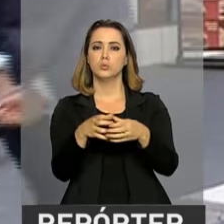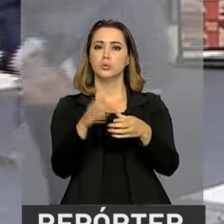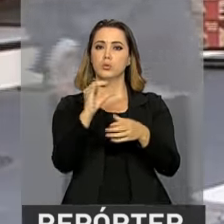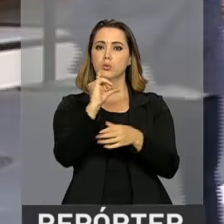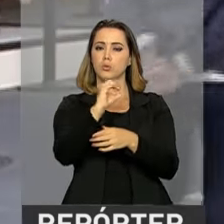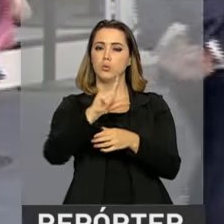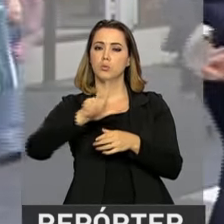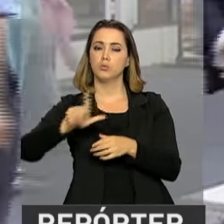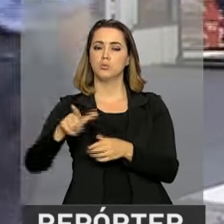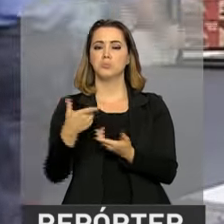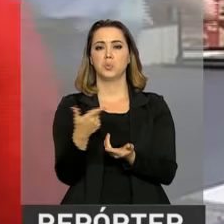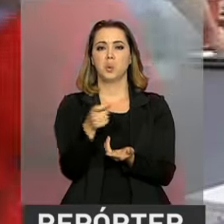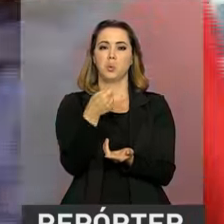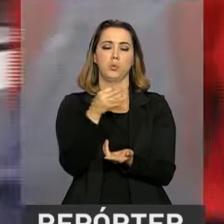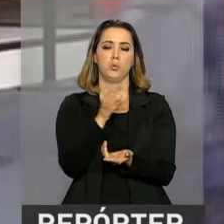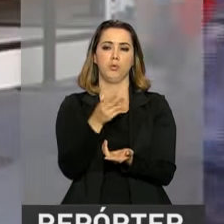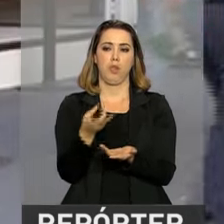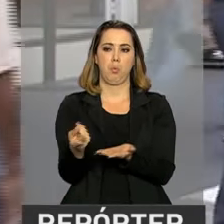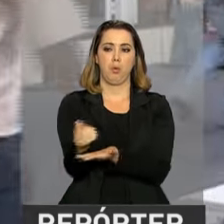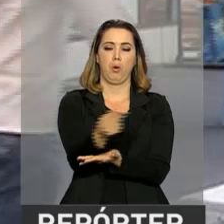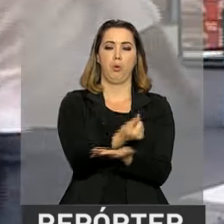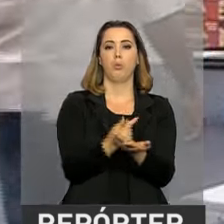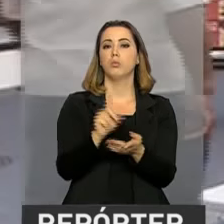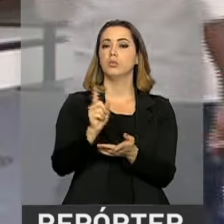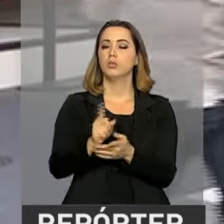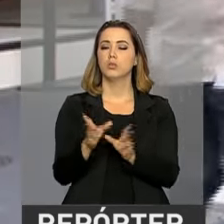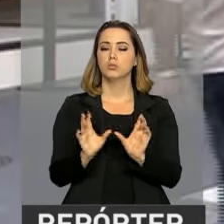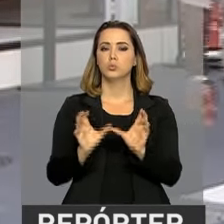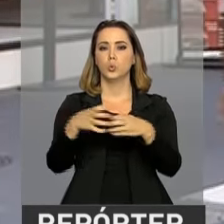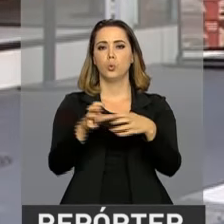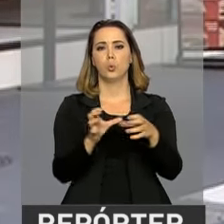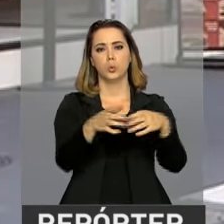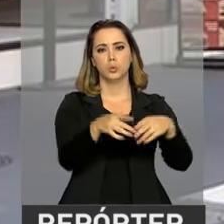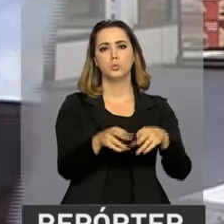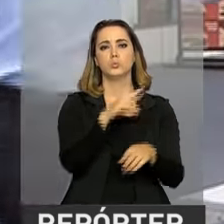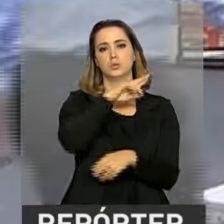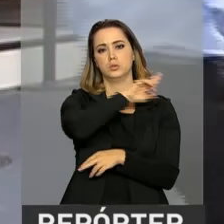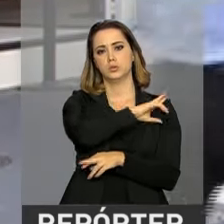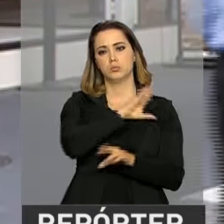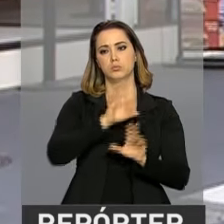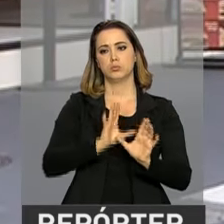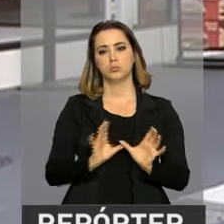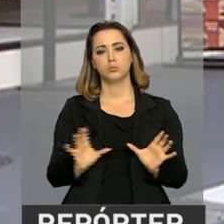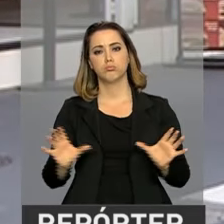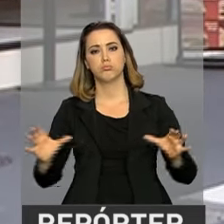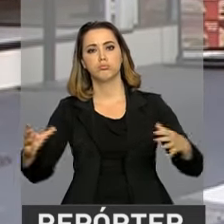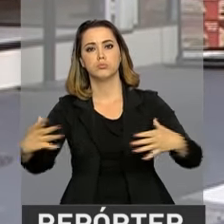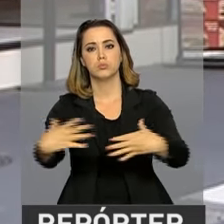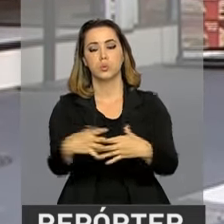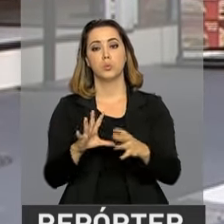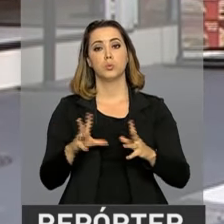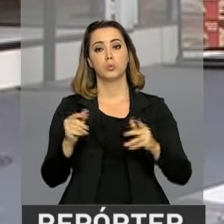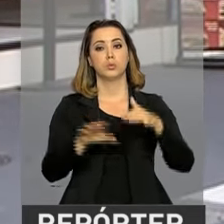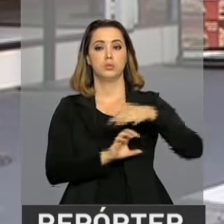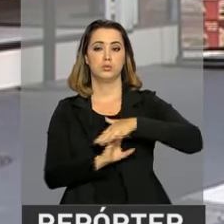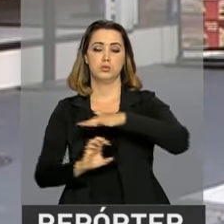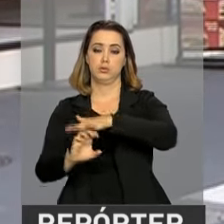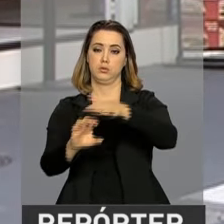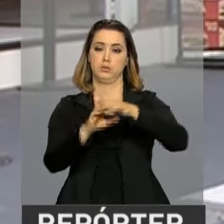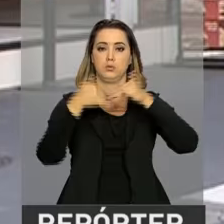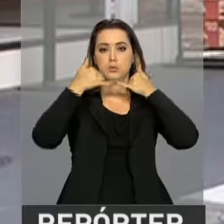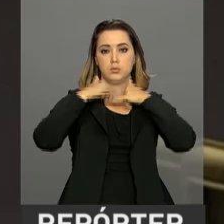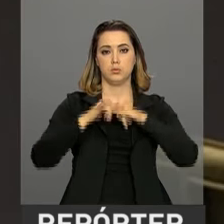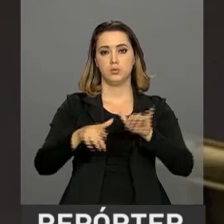fins lucrativos que reúne Agentes do setor elétrico até então a gestão dos recursos era responsabilidade da